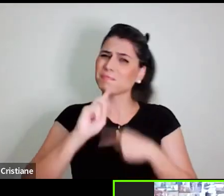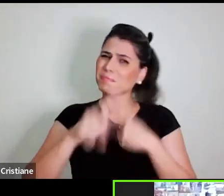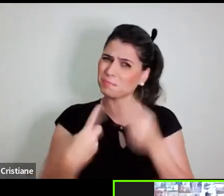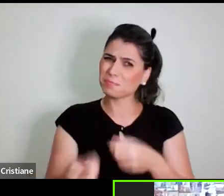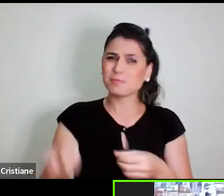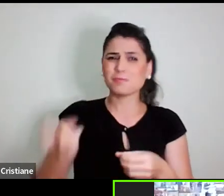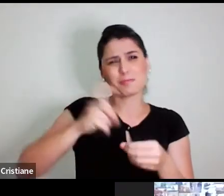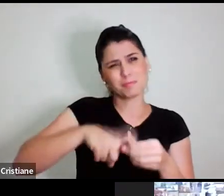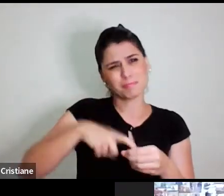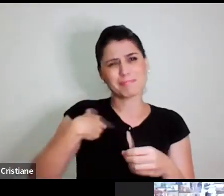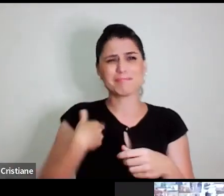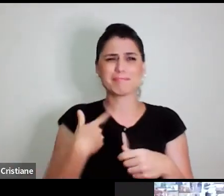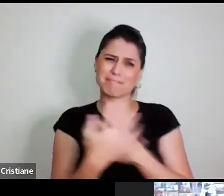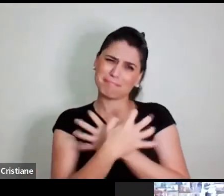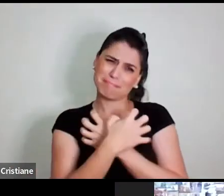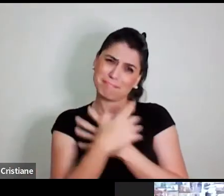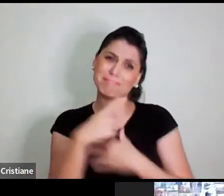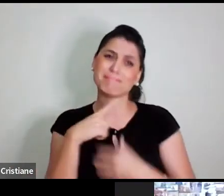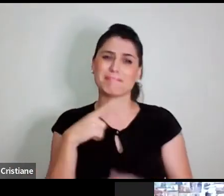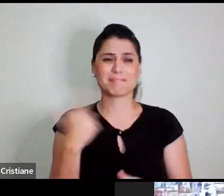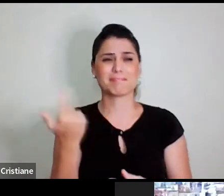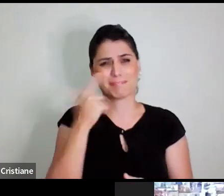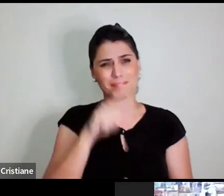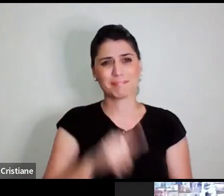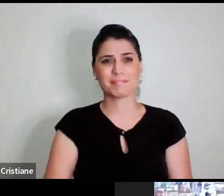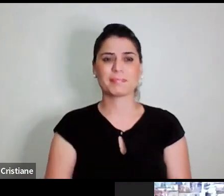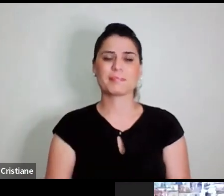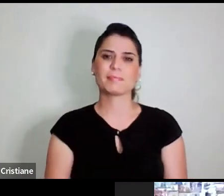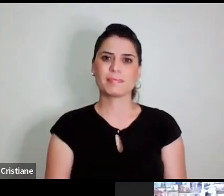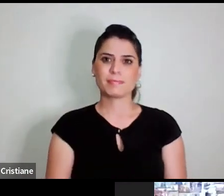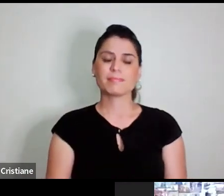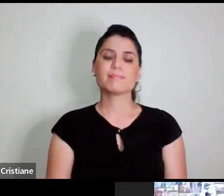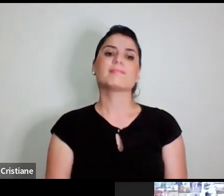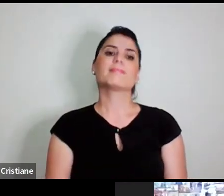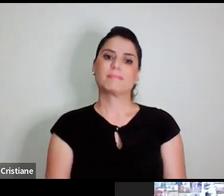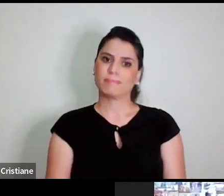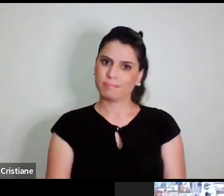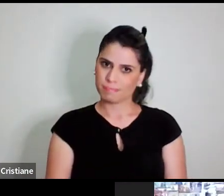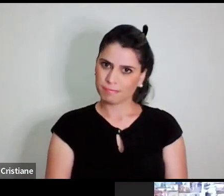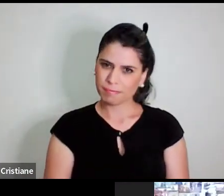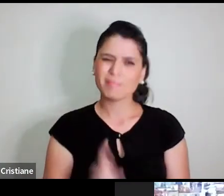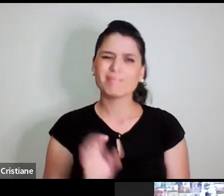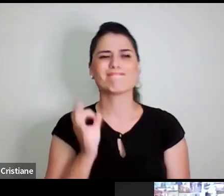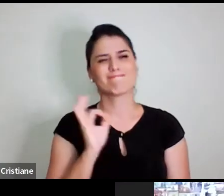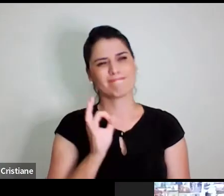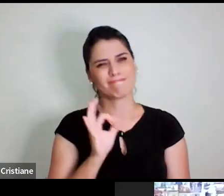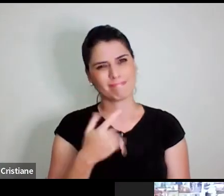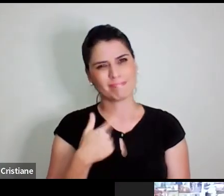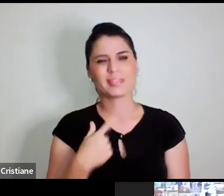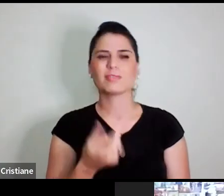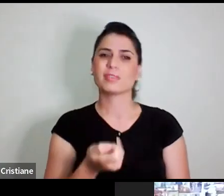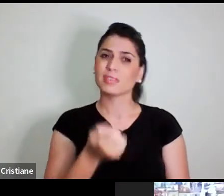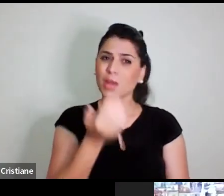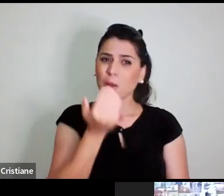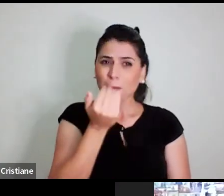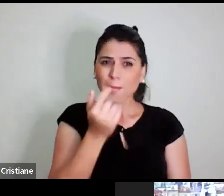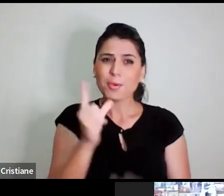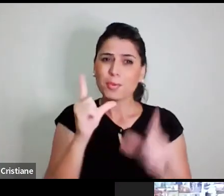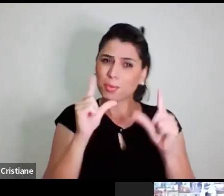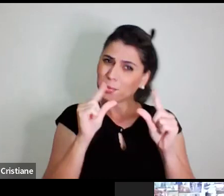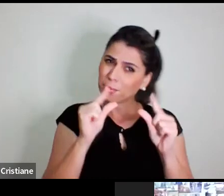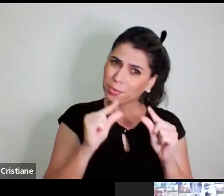novo. Realmente. Aí você acabou não comendo alimento, isso vai prejudicando, né? A imunidade vai